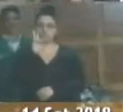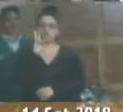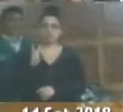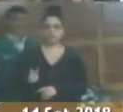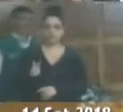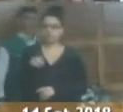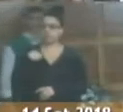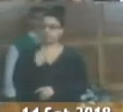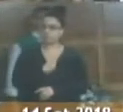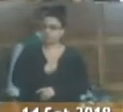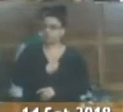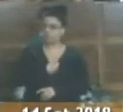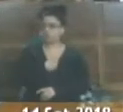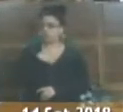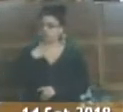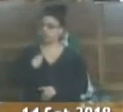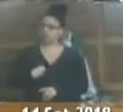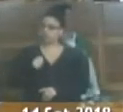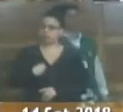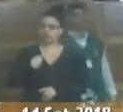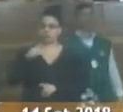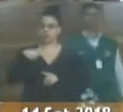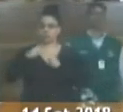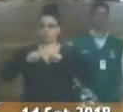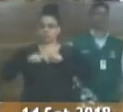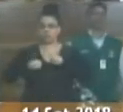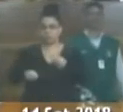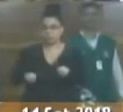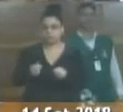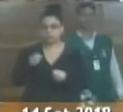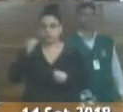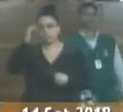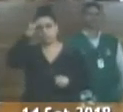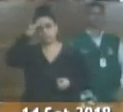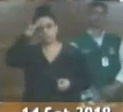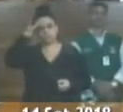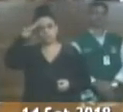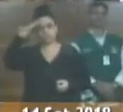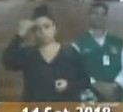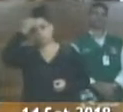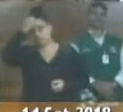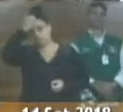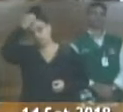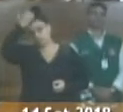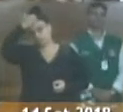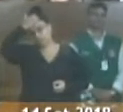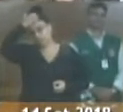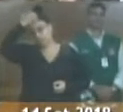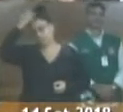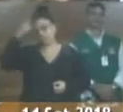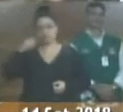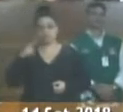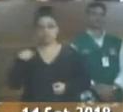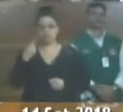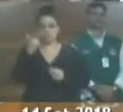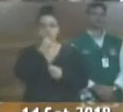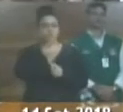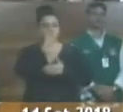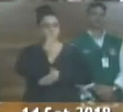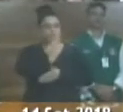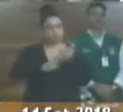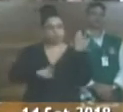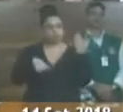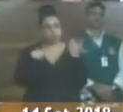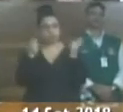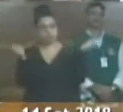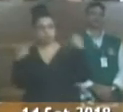que nós existe. Nós não é só aqueles que coçam o saco e cospem no chão, não. Nós podemos viajar, nós podemos